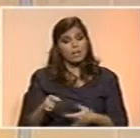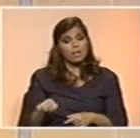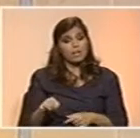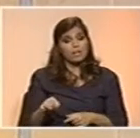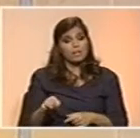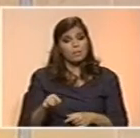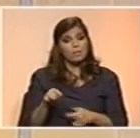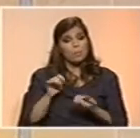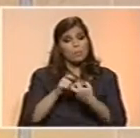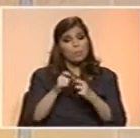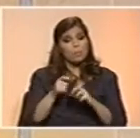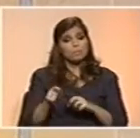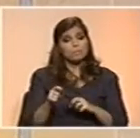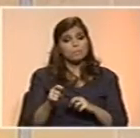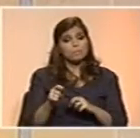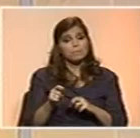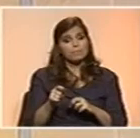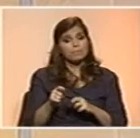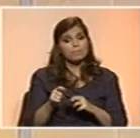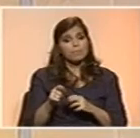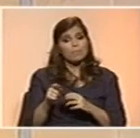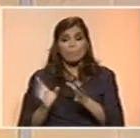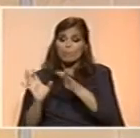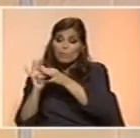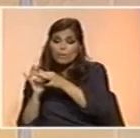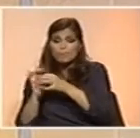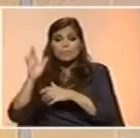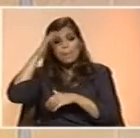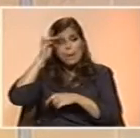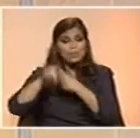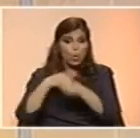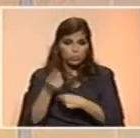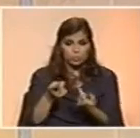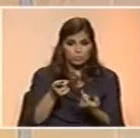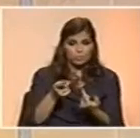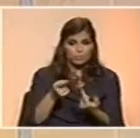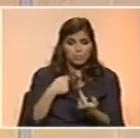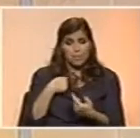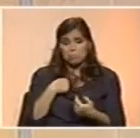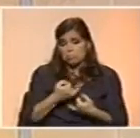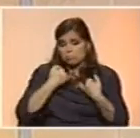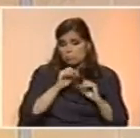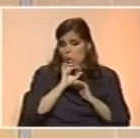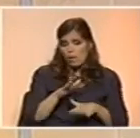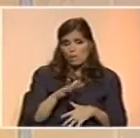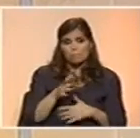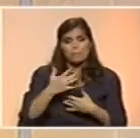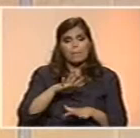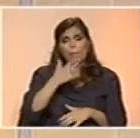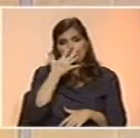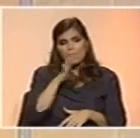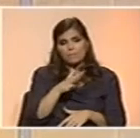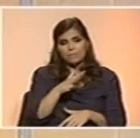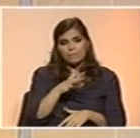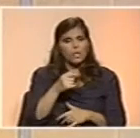a questão de dependermos de outros animais, a mim pessoalmente não me choca. Agora, não quero parecer aqui